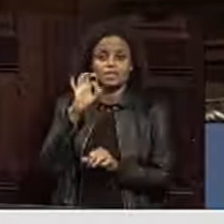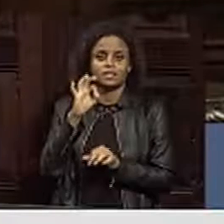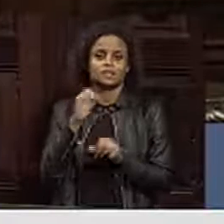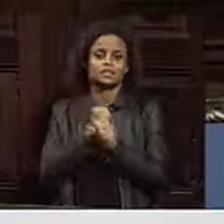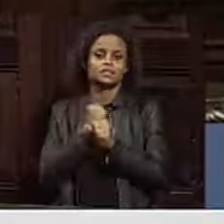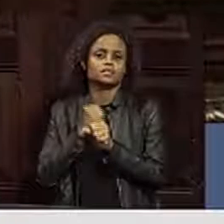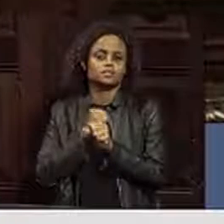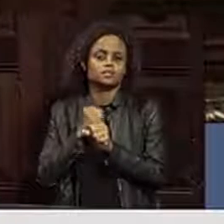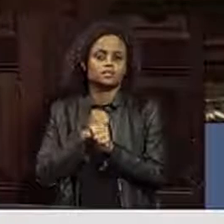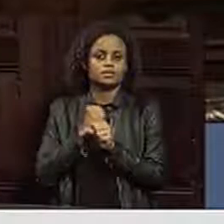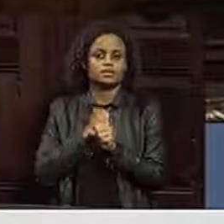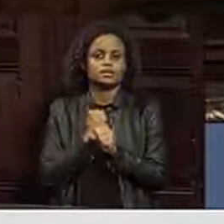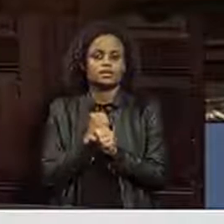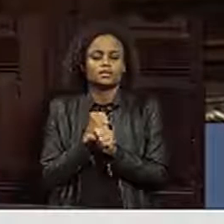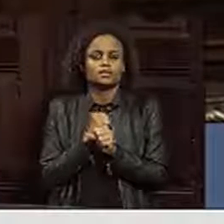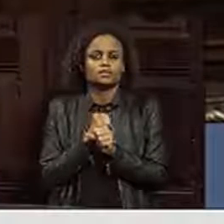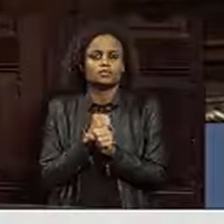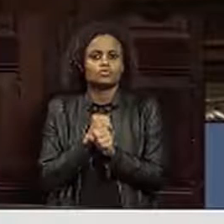foram